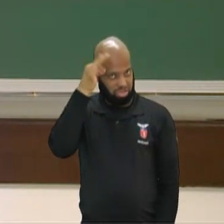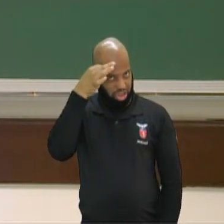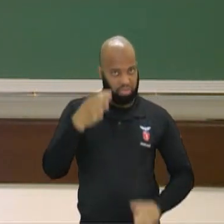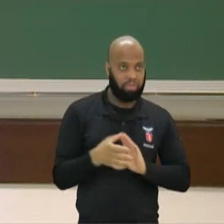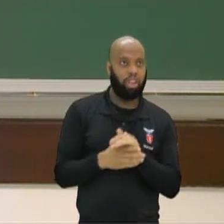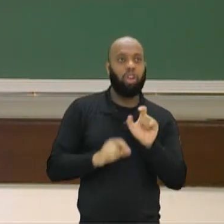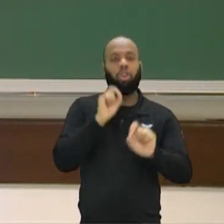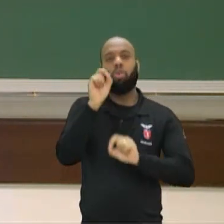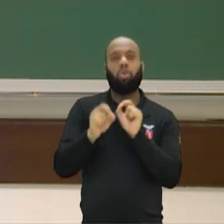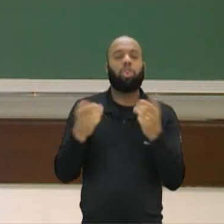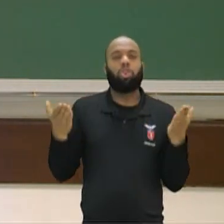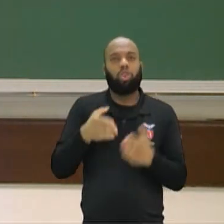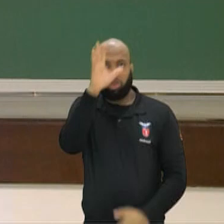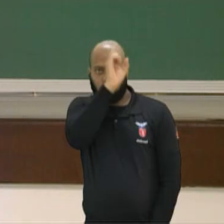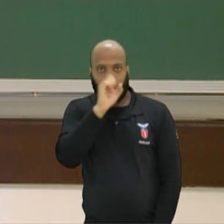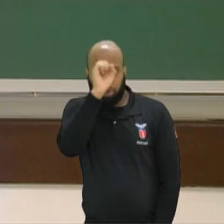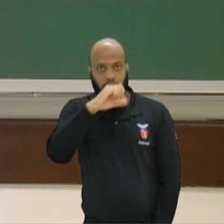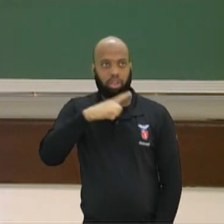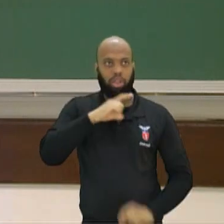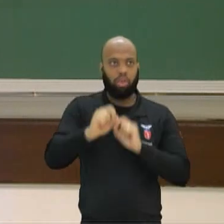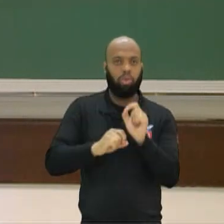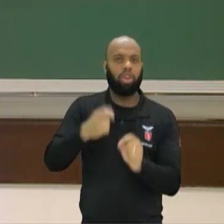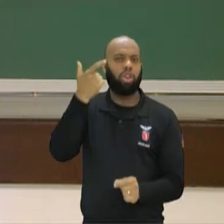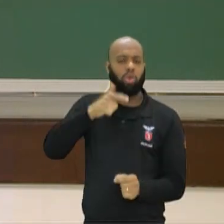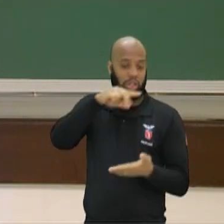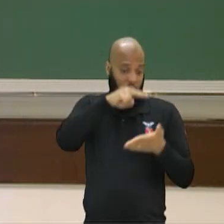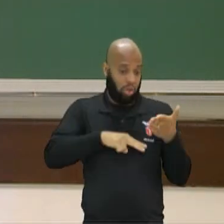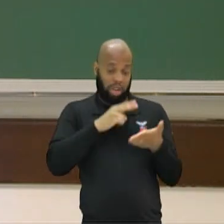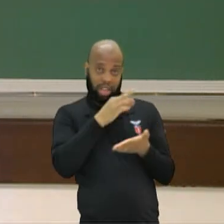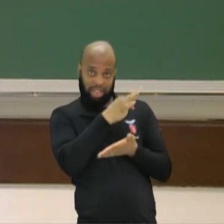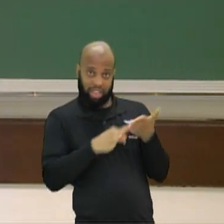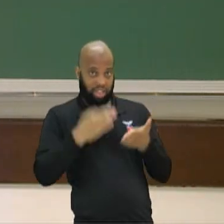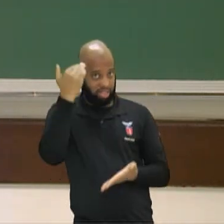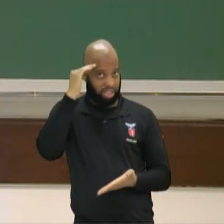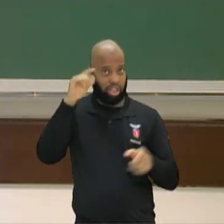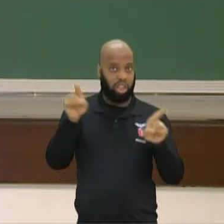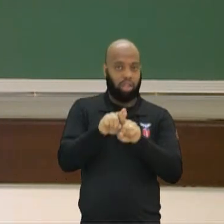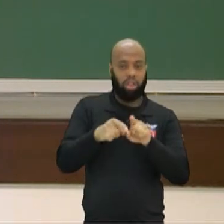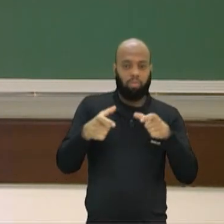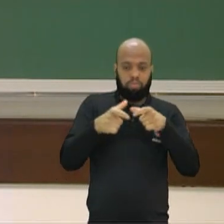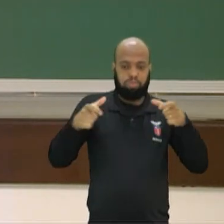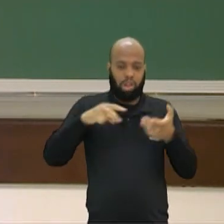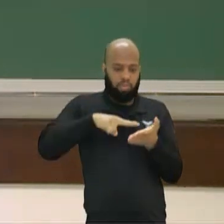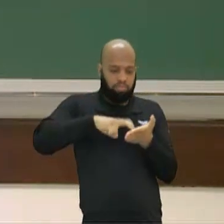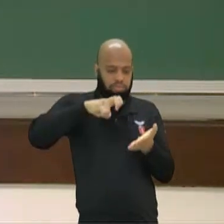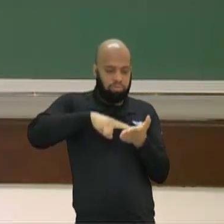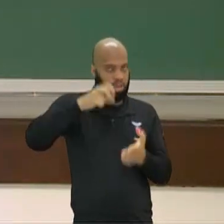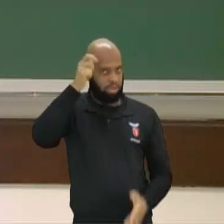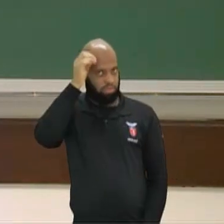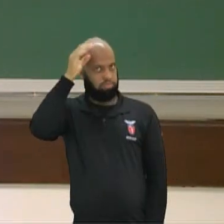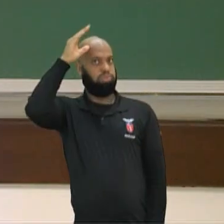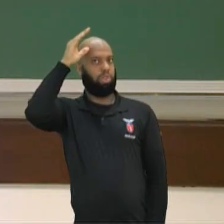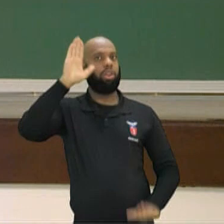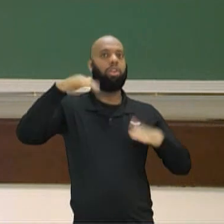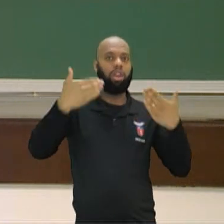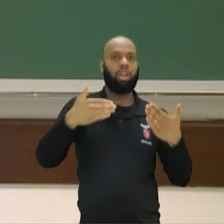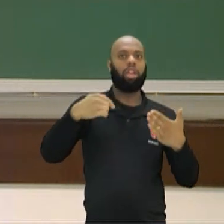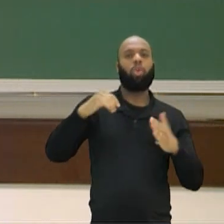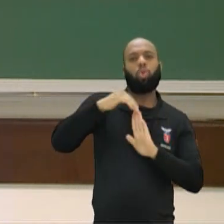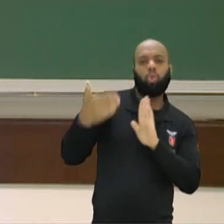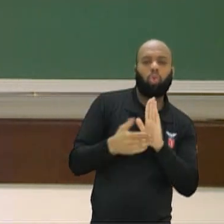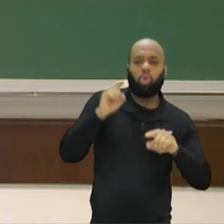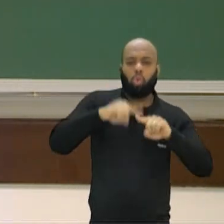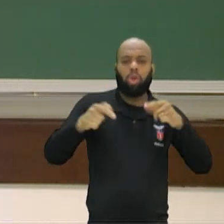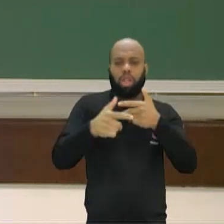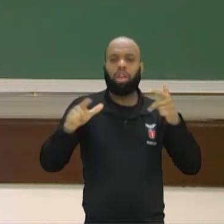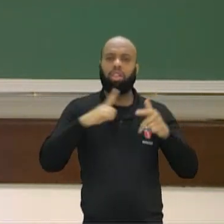O que a gente conversou hoje? Hoje a gente fez a interpretação de texto e nós demos uma ampliada no vocabulário, beleza? Então, assim, todo esse material vai